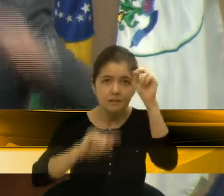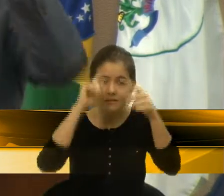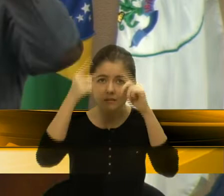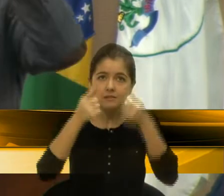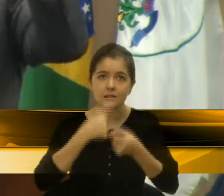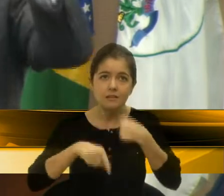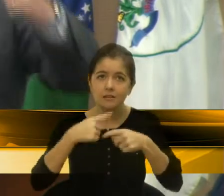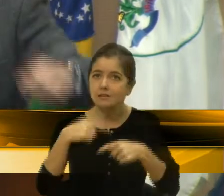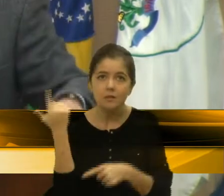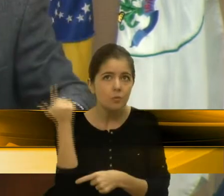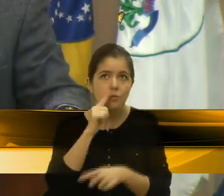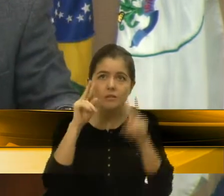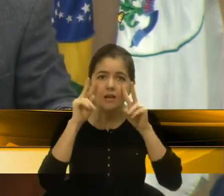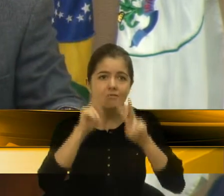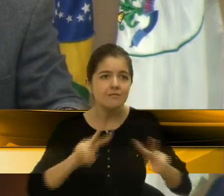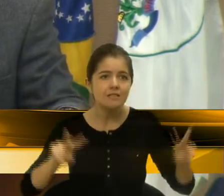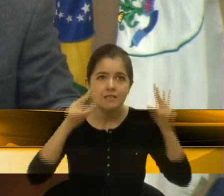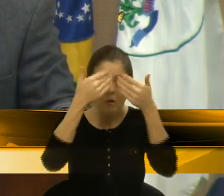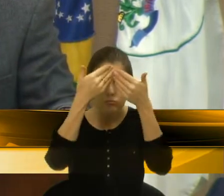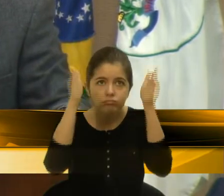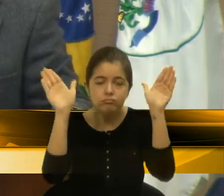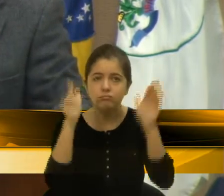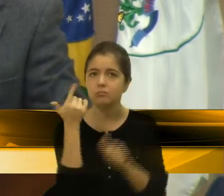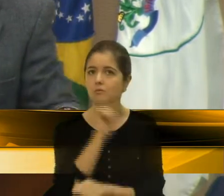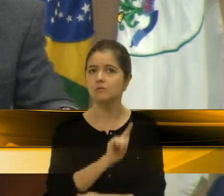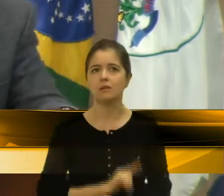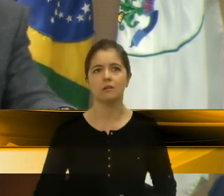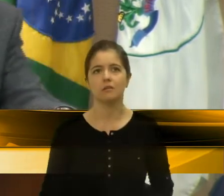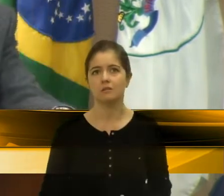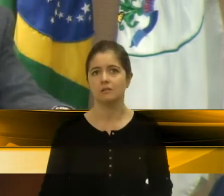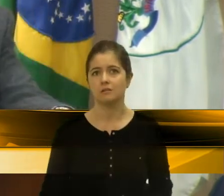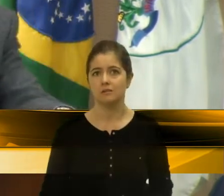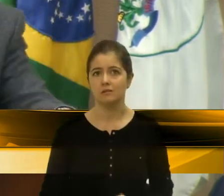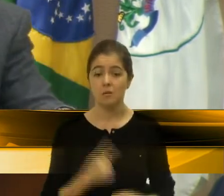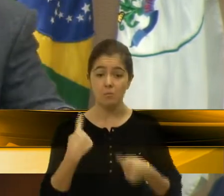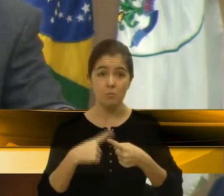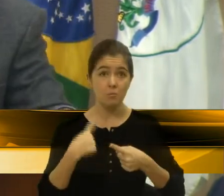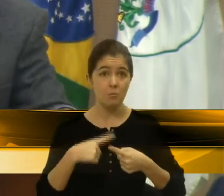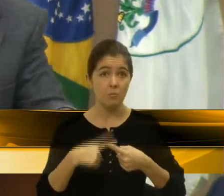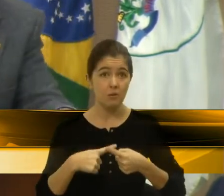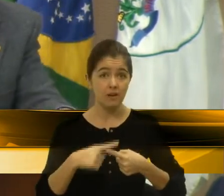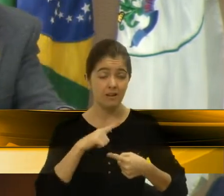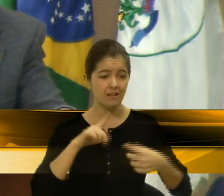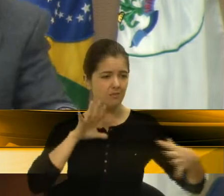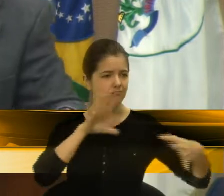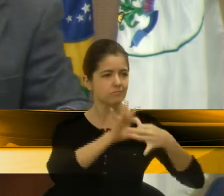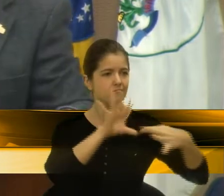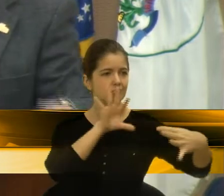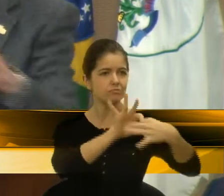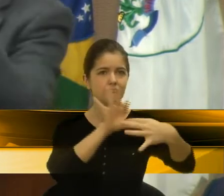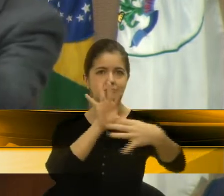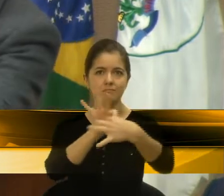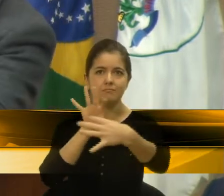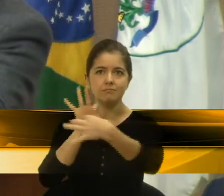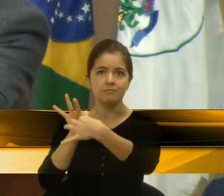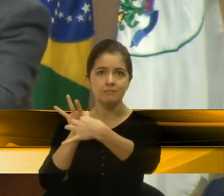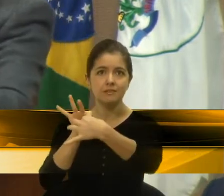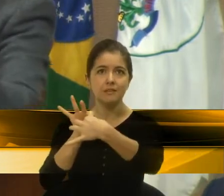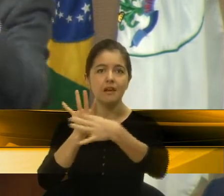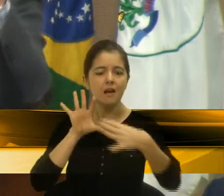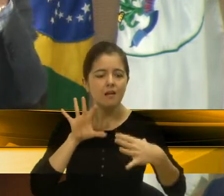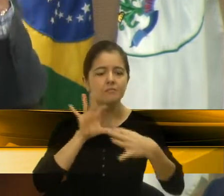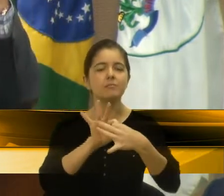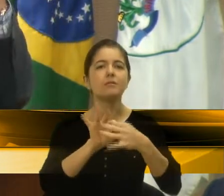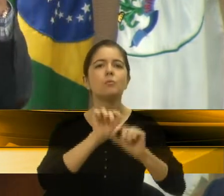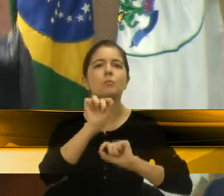Não consegue ter a visão de que a cadeia de toda a economia gira em torno